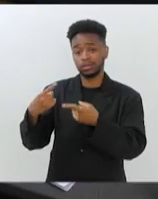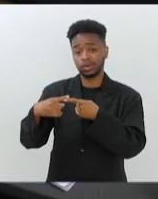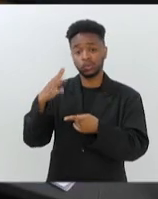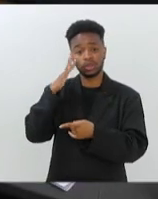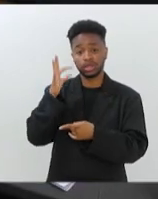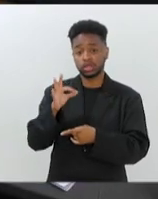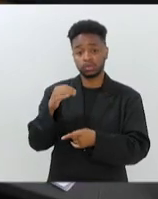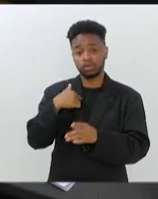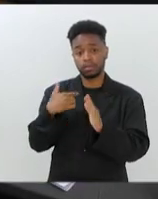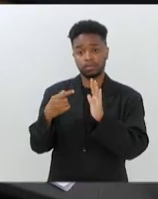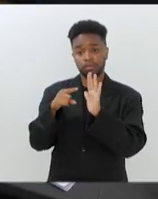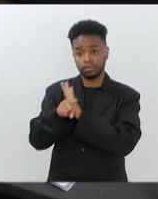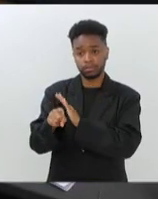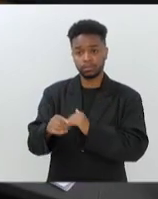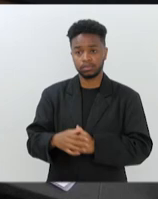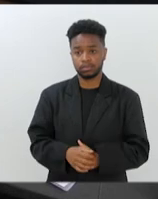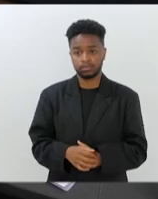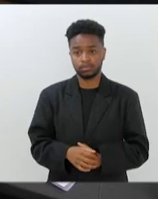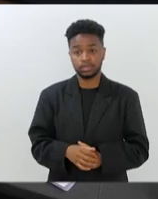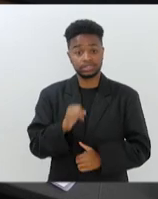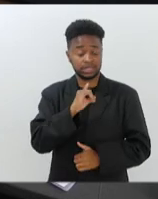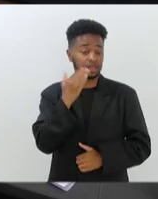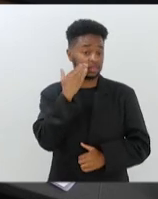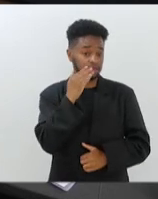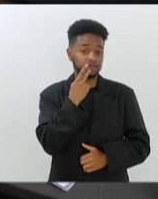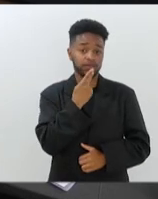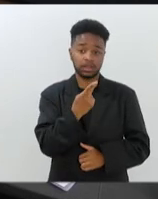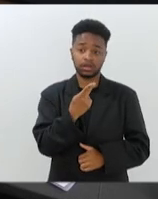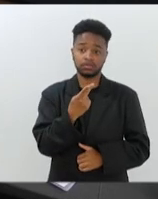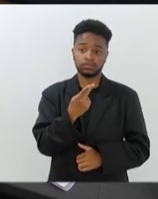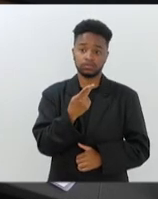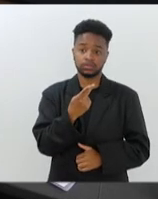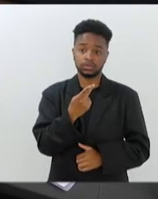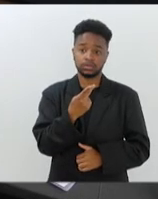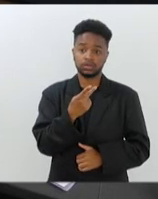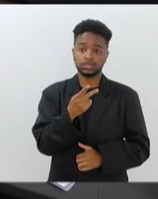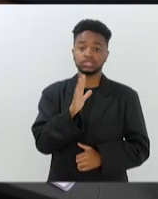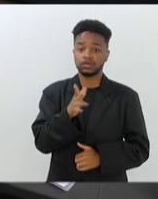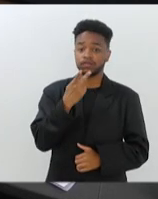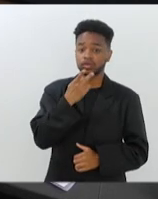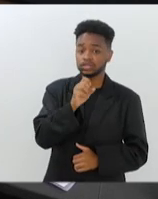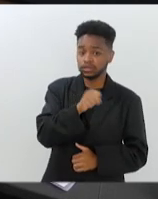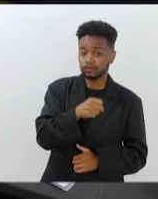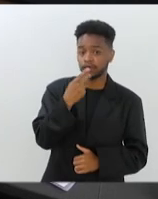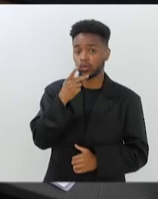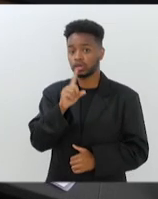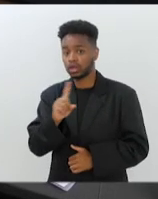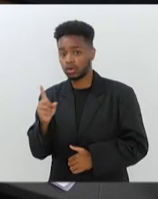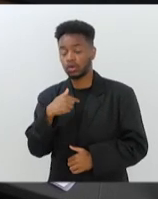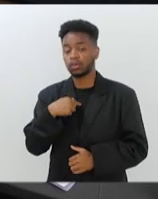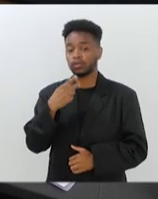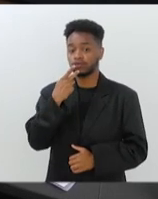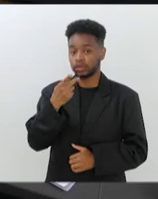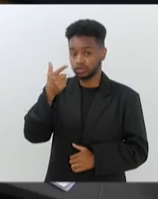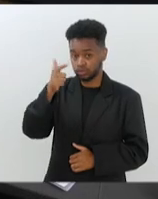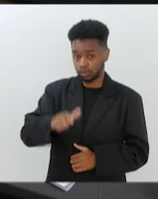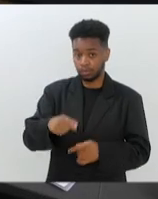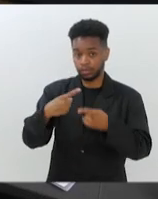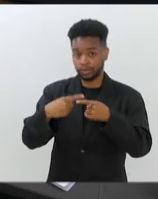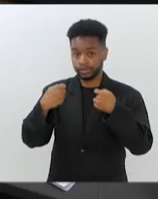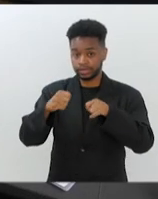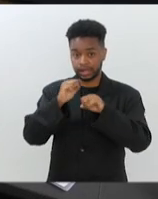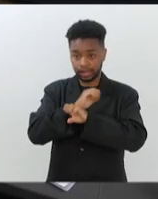perguntei não entendeu se Senhor tivesse entendido teria falado senhor o senhor falou já falou sim já falou não falar mais uma vez porque tem que ficar